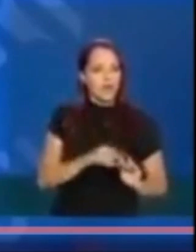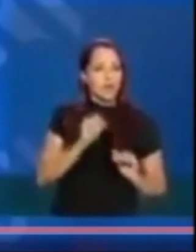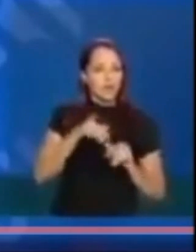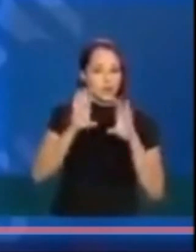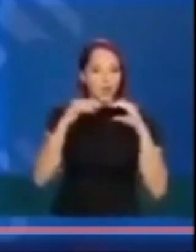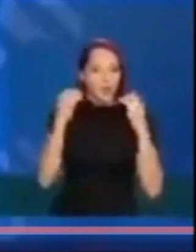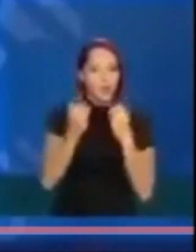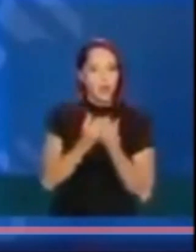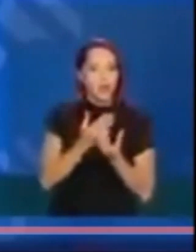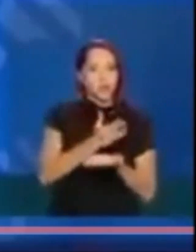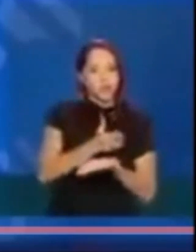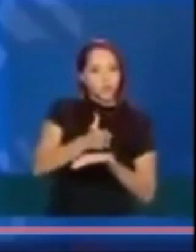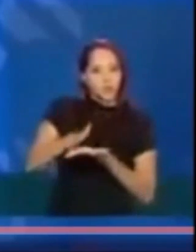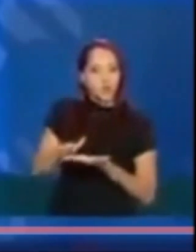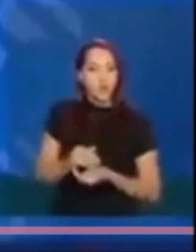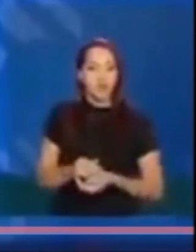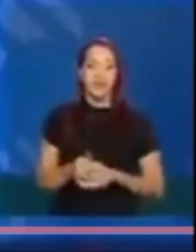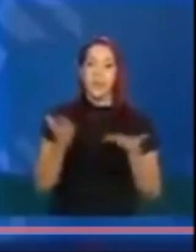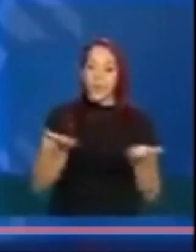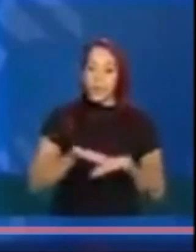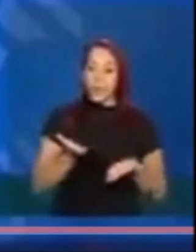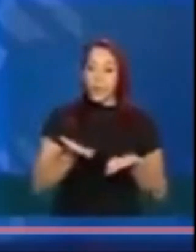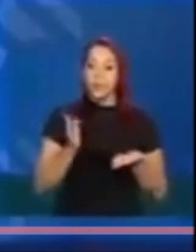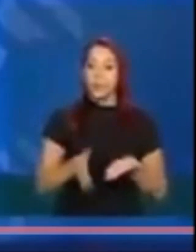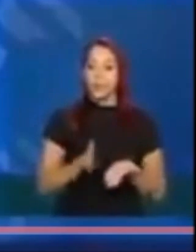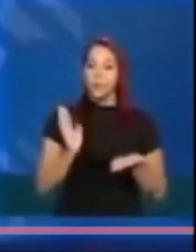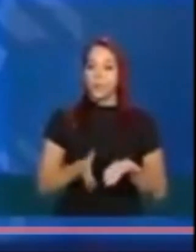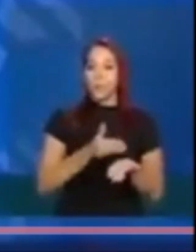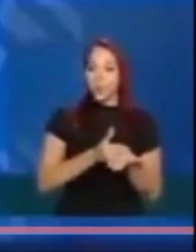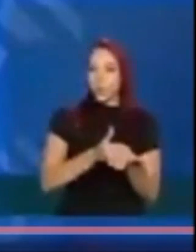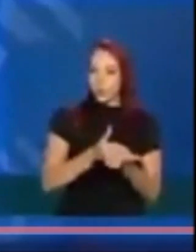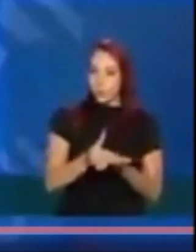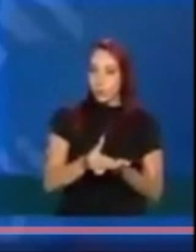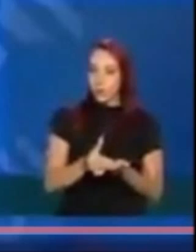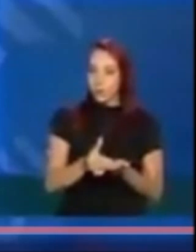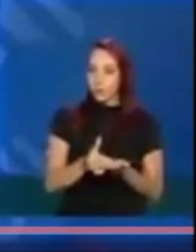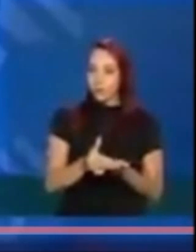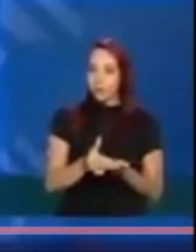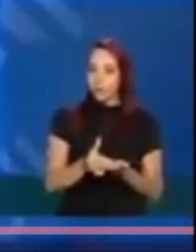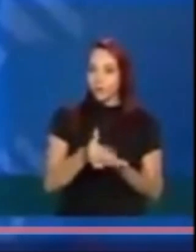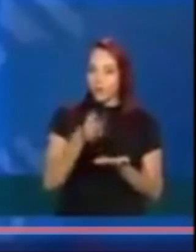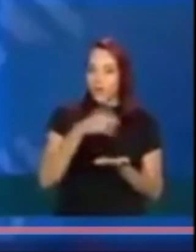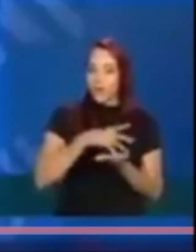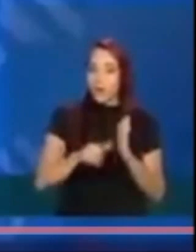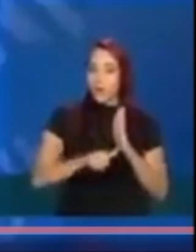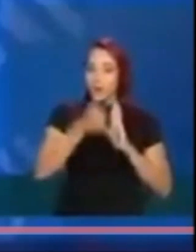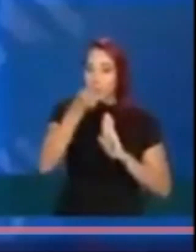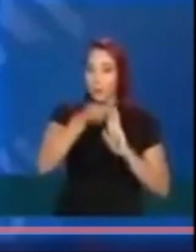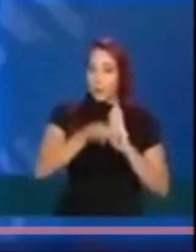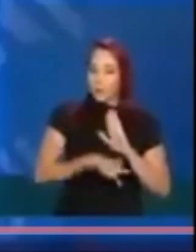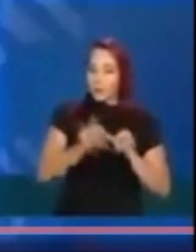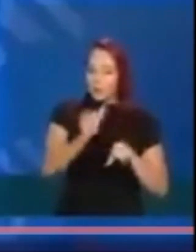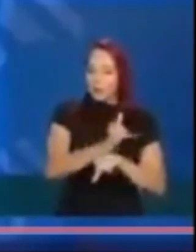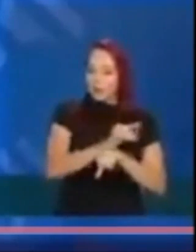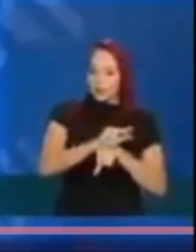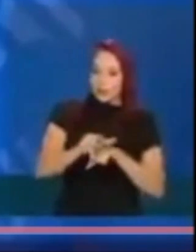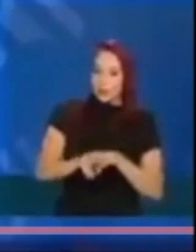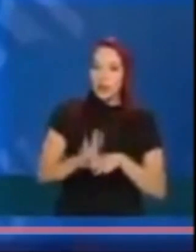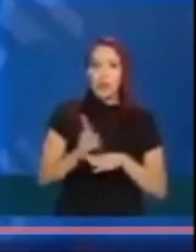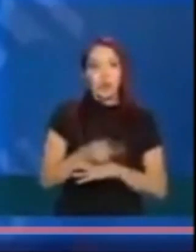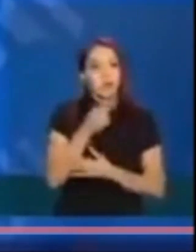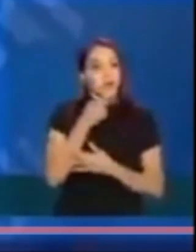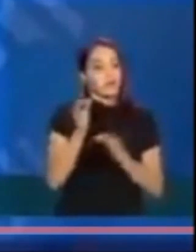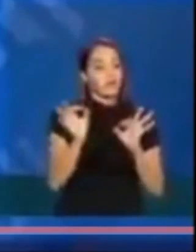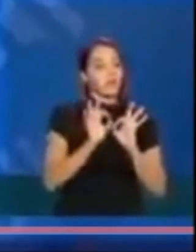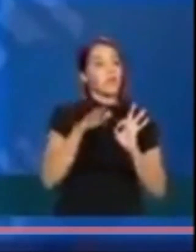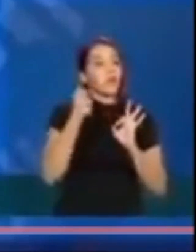favelas ou das comunidades com exclusão. Hoje nós começamos a primeiro plano de manejo, e eu não vou